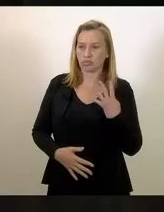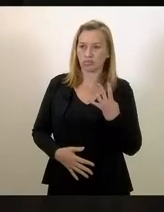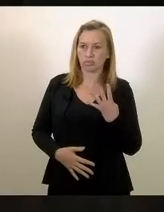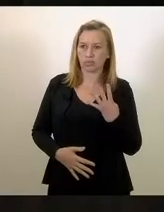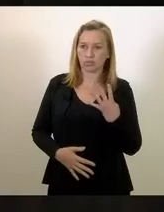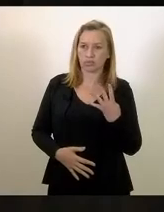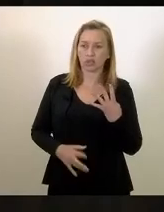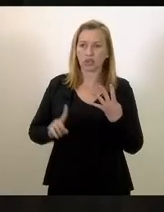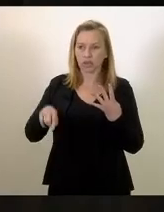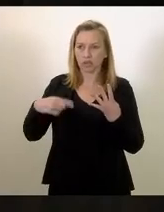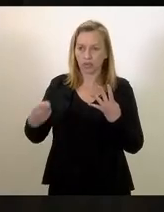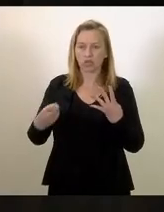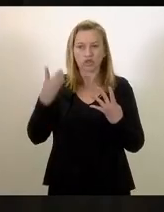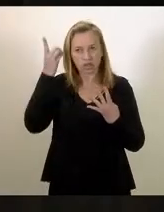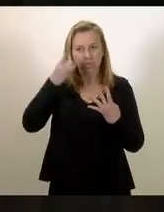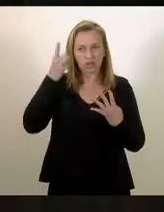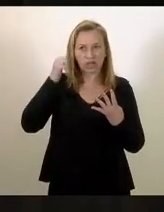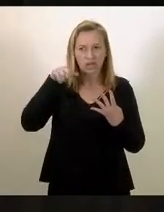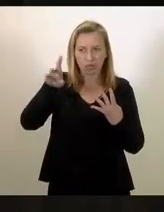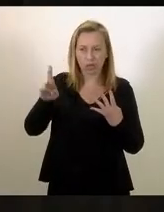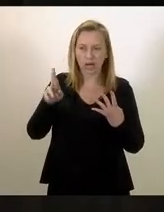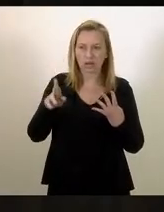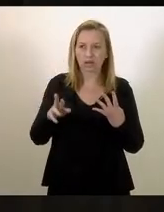após o novo deputado Ilmar